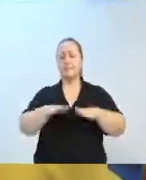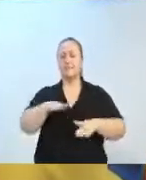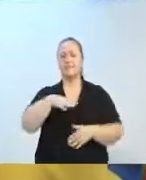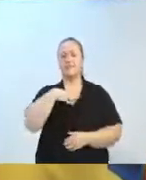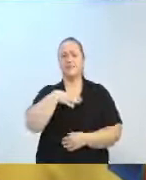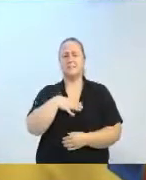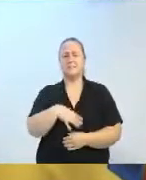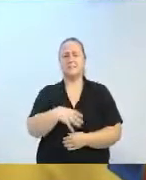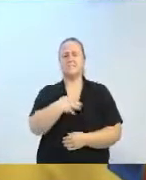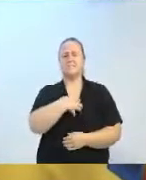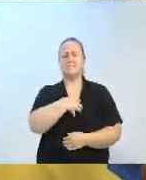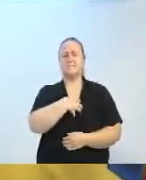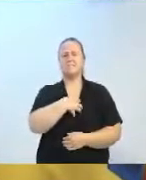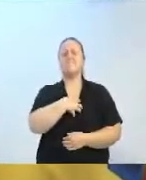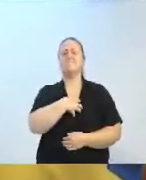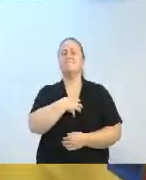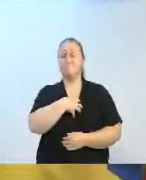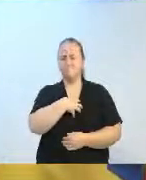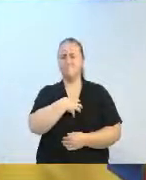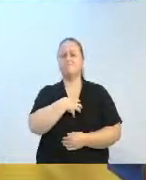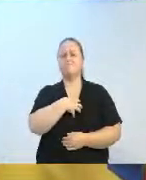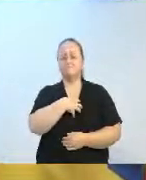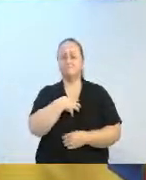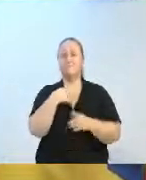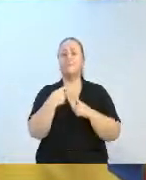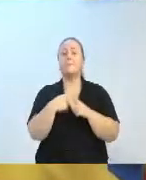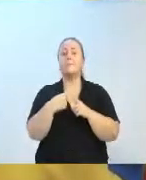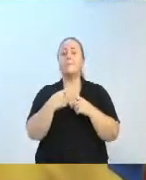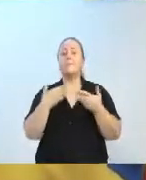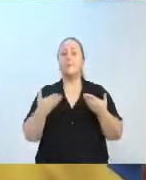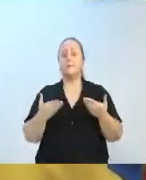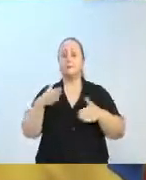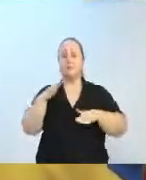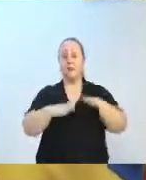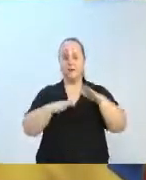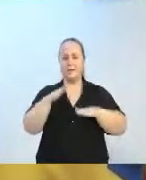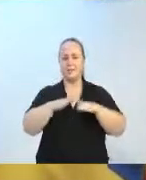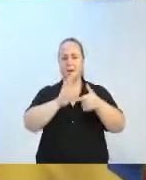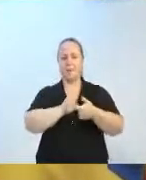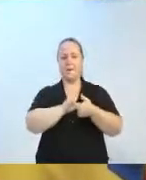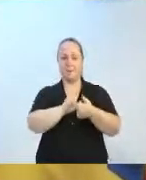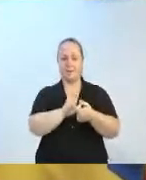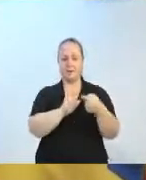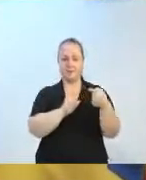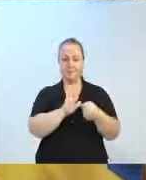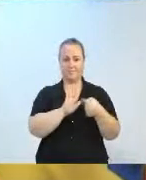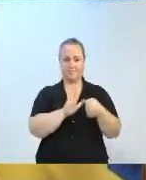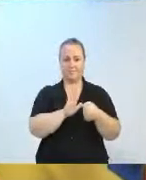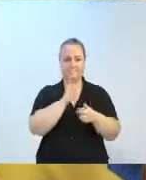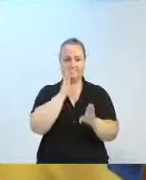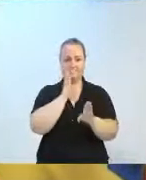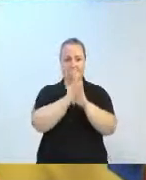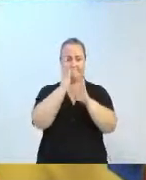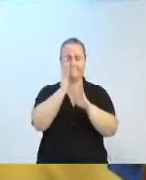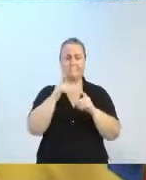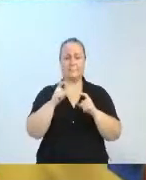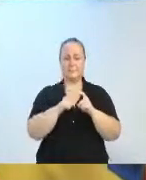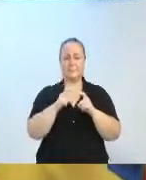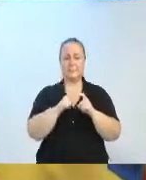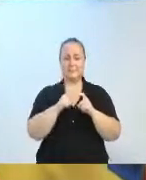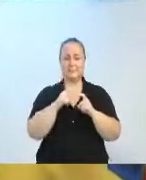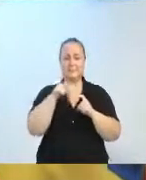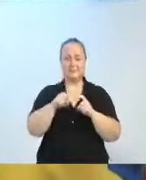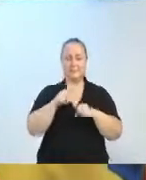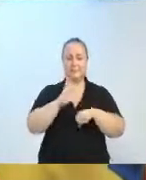enormes, porque oferecemos um diagnóstico de uma doença geralmente crônica, de uma